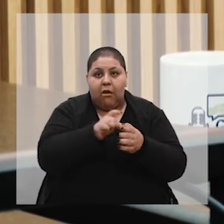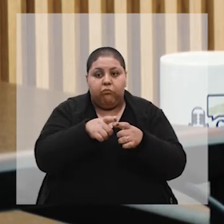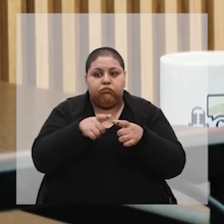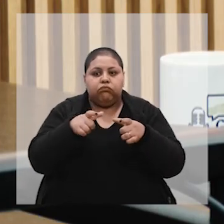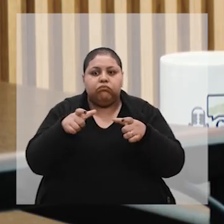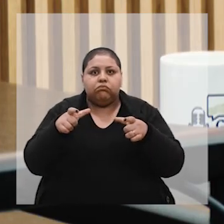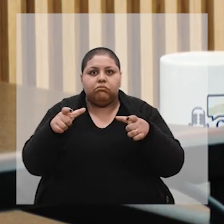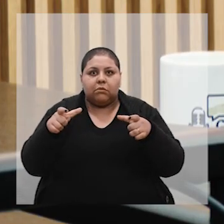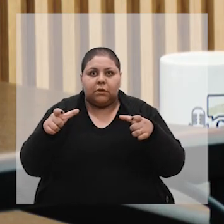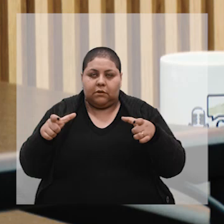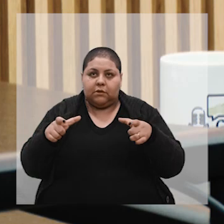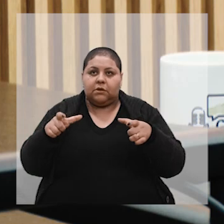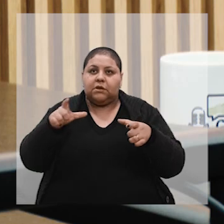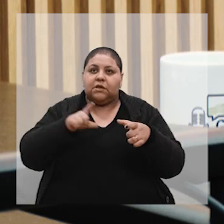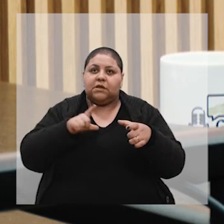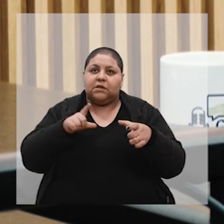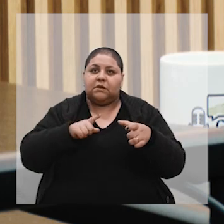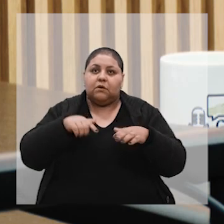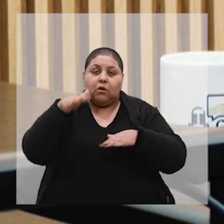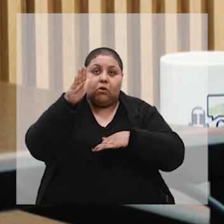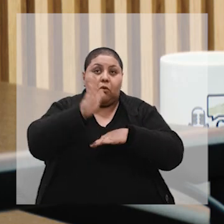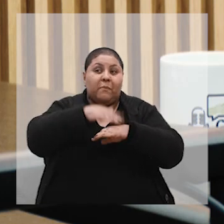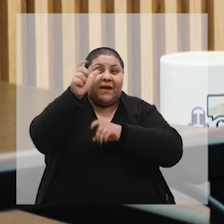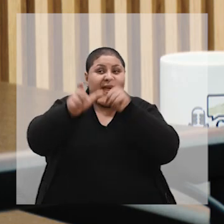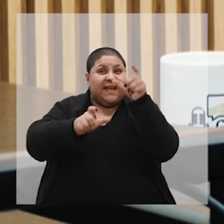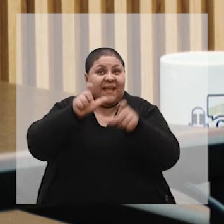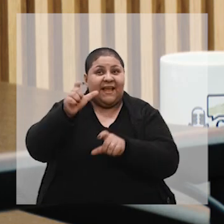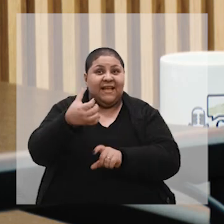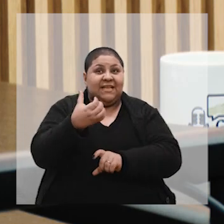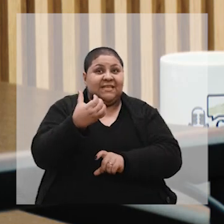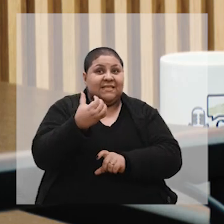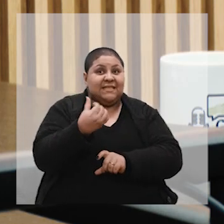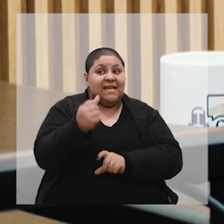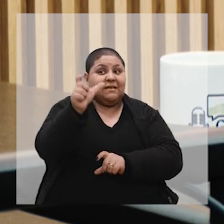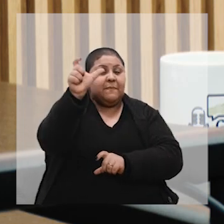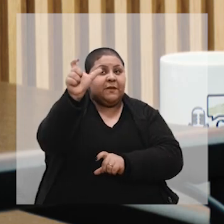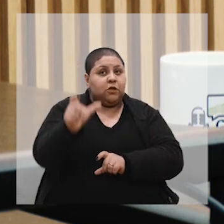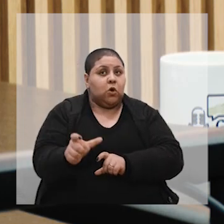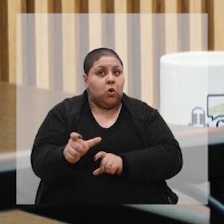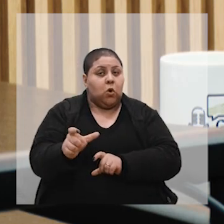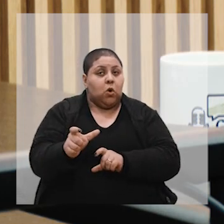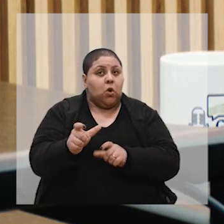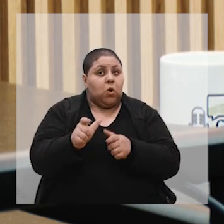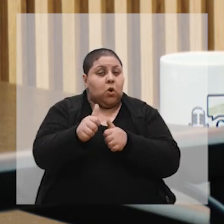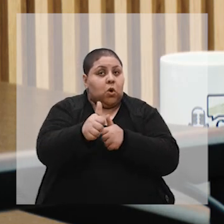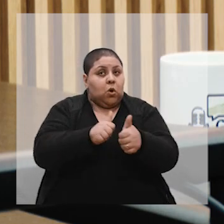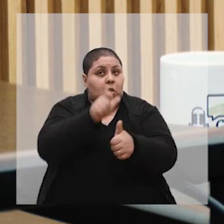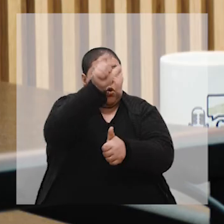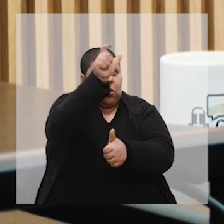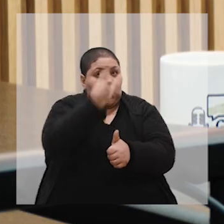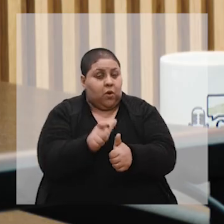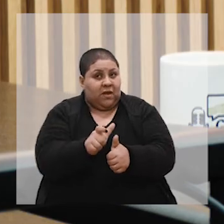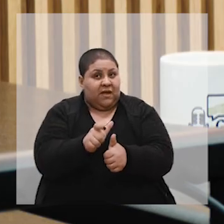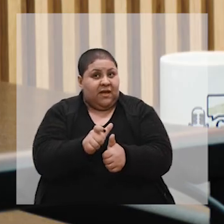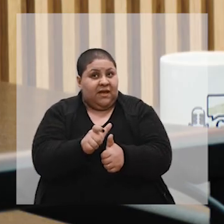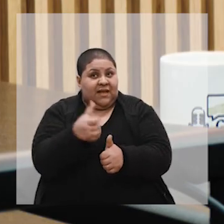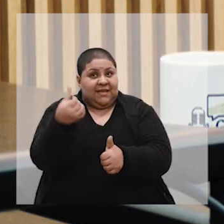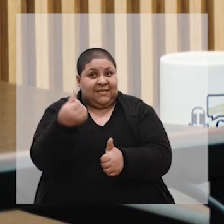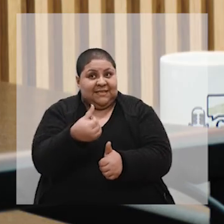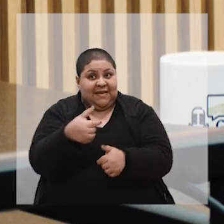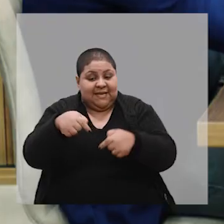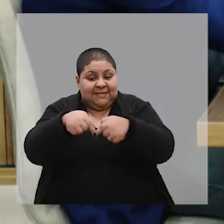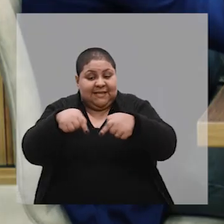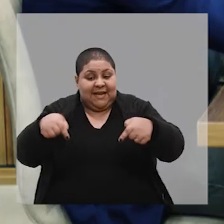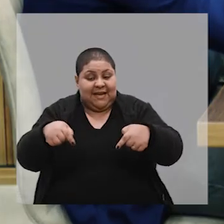realmente grande, ela, a gente joga com mais atletas. São 6 atletas na linha. Então são 6 na linha e 1 no gol ainda.